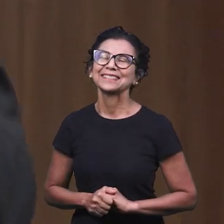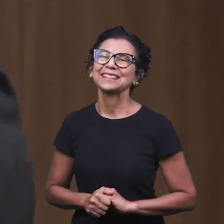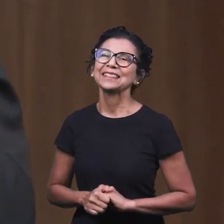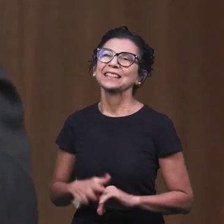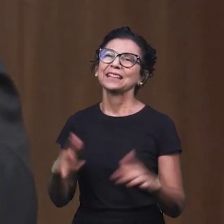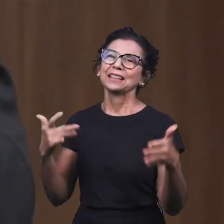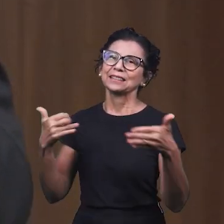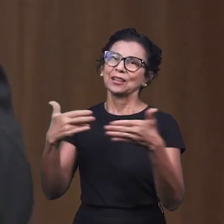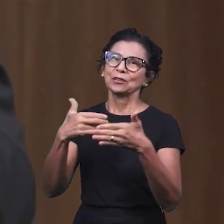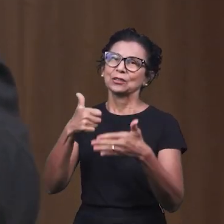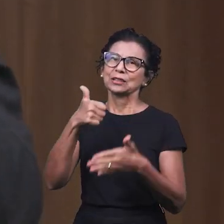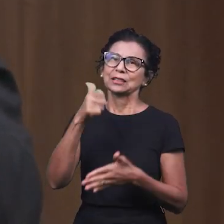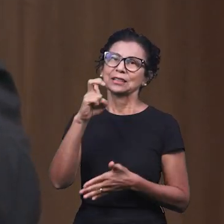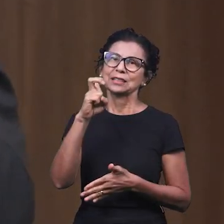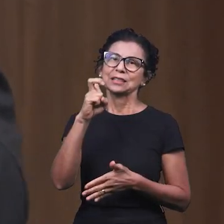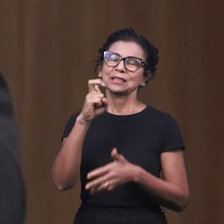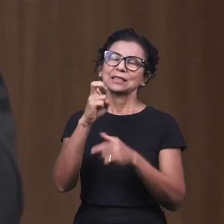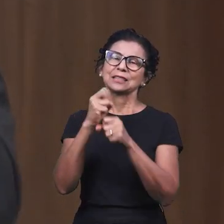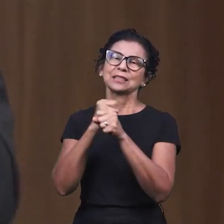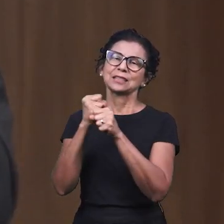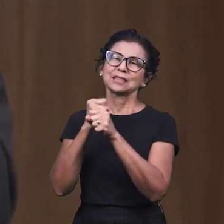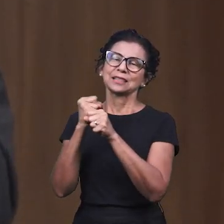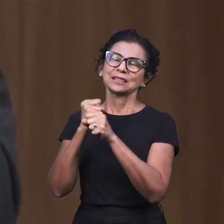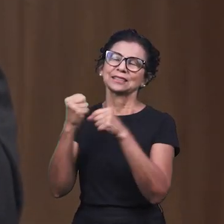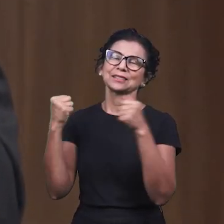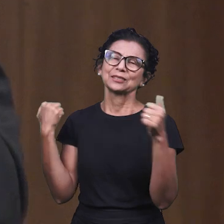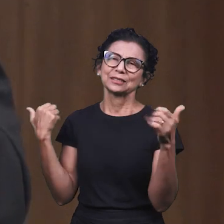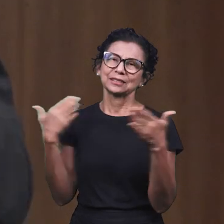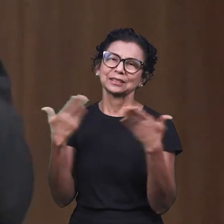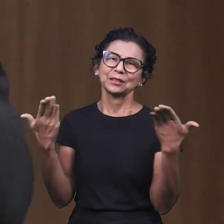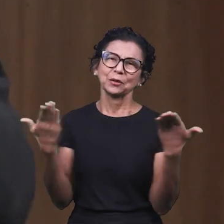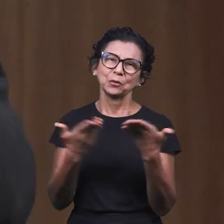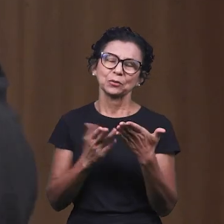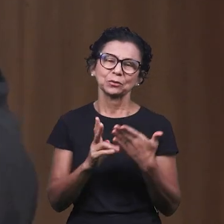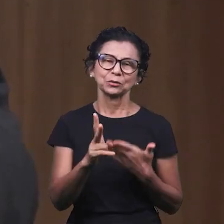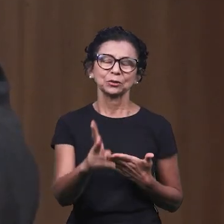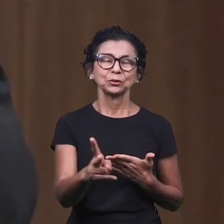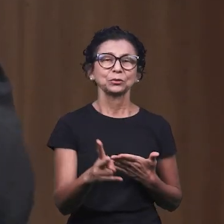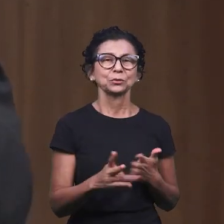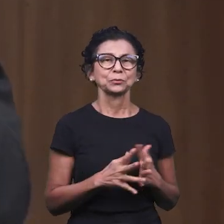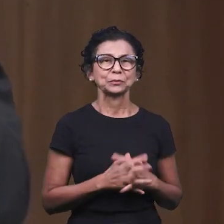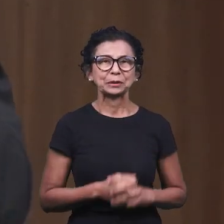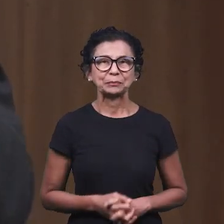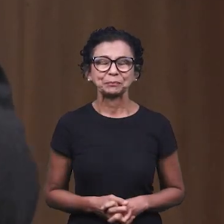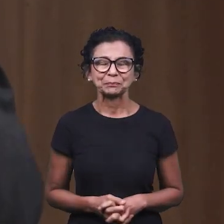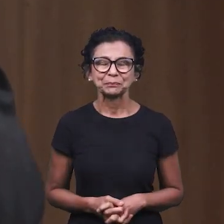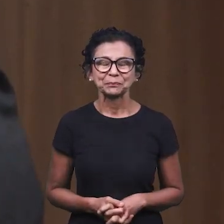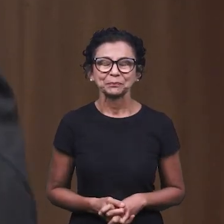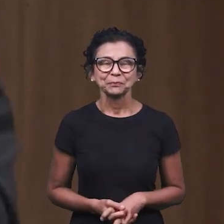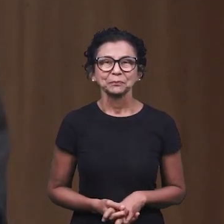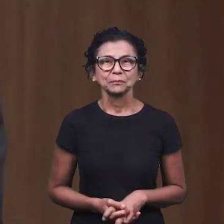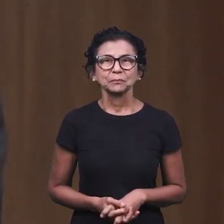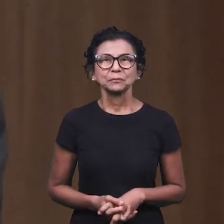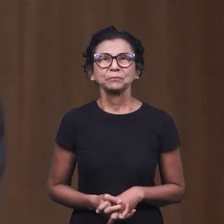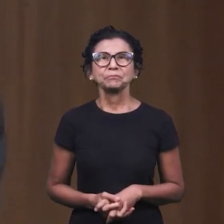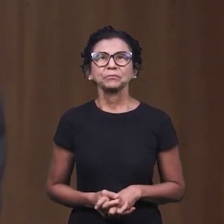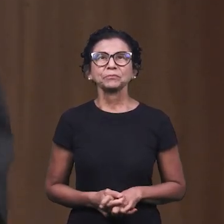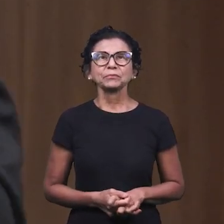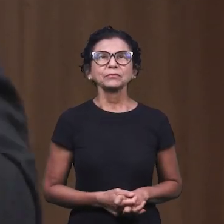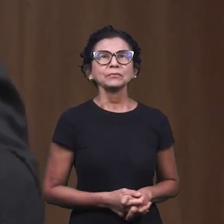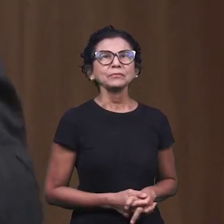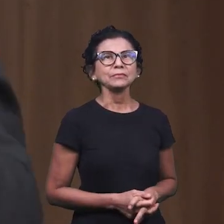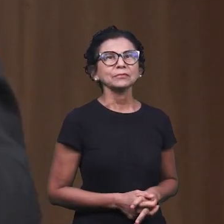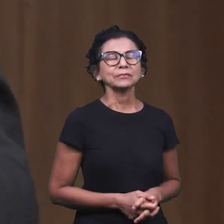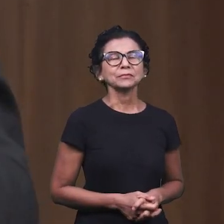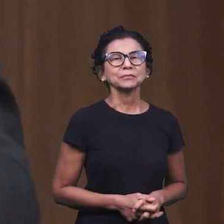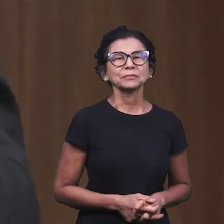ali, passando de canal em canal, né? Ou às vezes acessando, seja pela internet, e